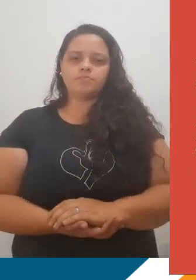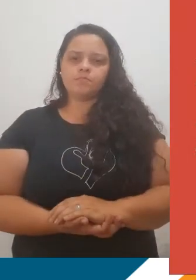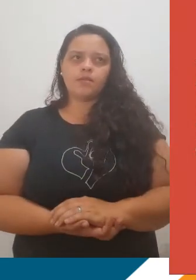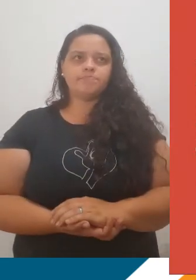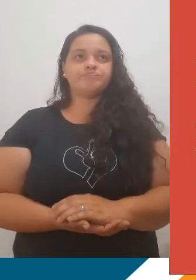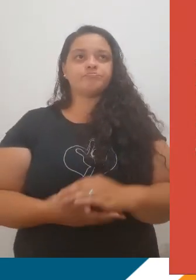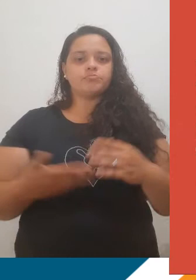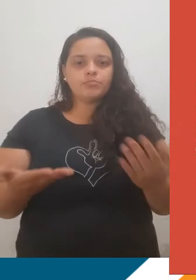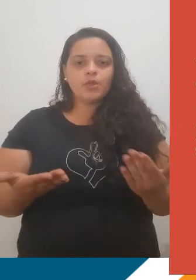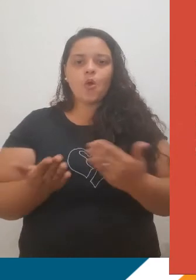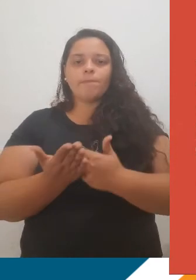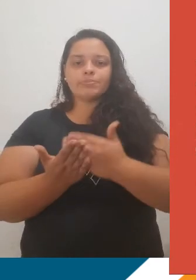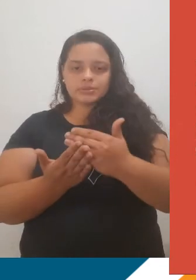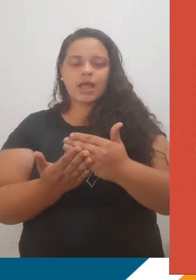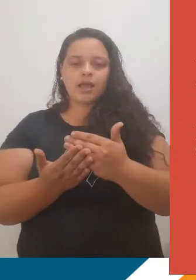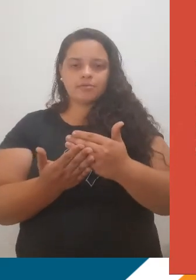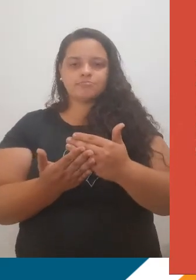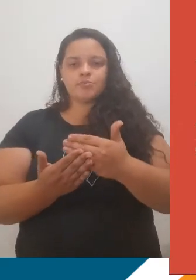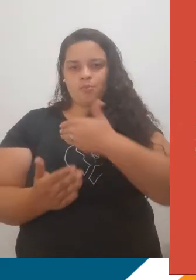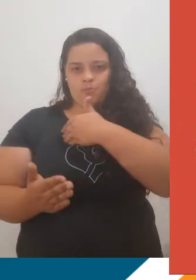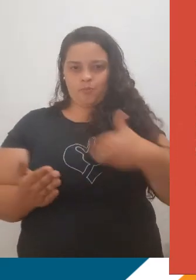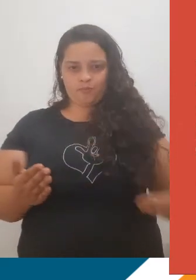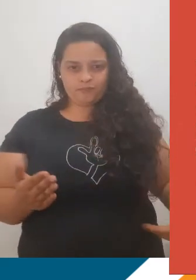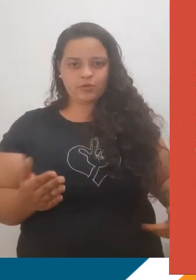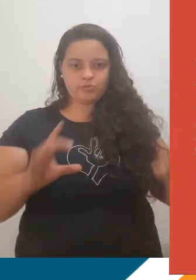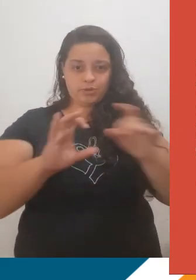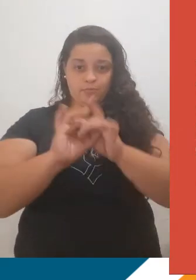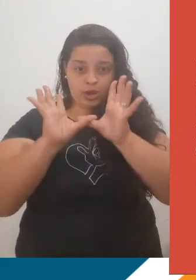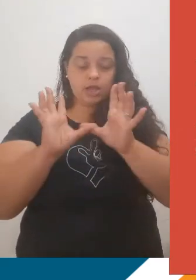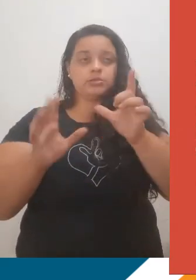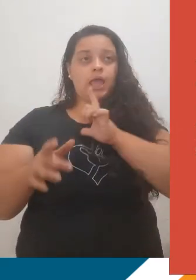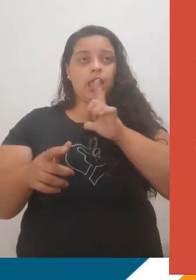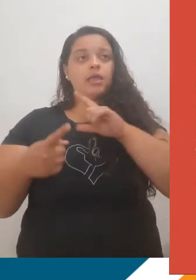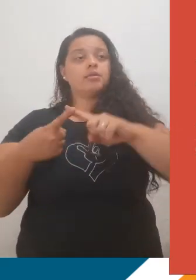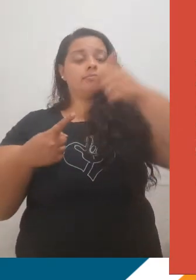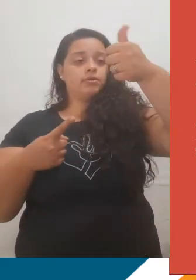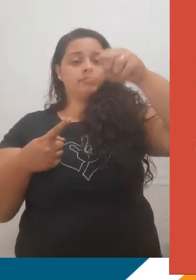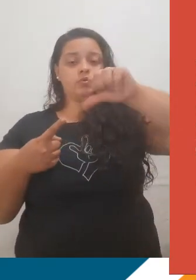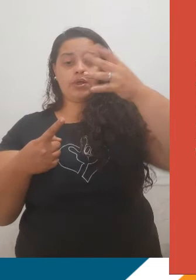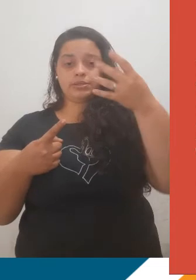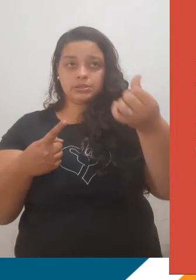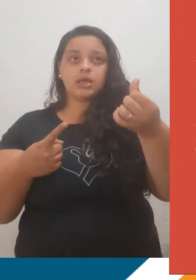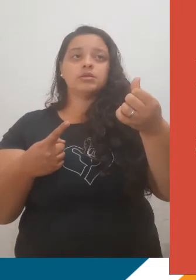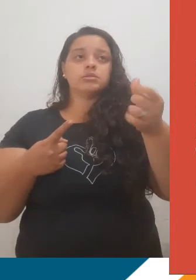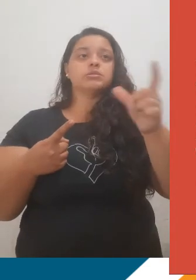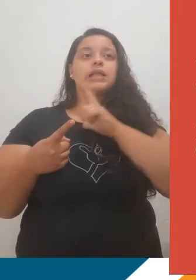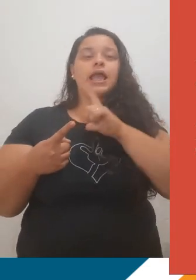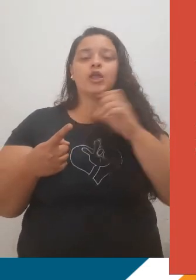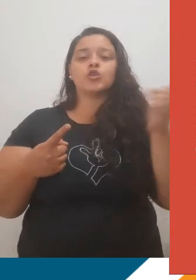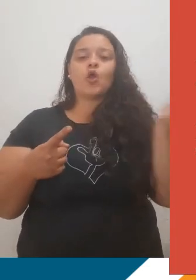Para começar a construir um novo Estado democrático, a gente vai ter, em 1946, a promulgação de uma